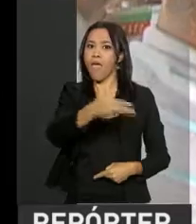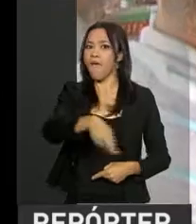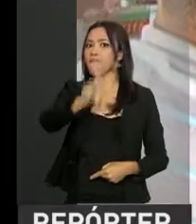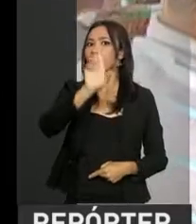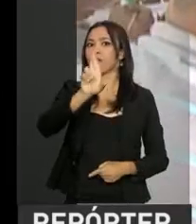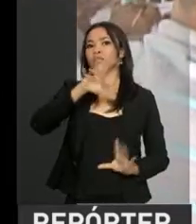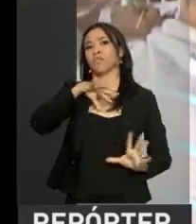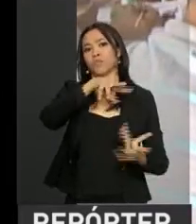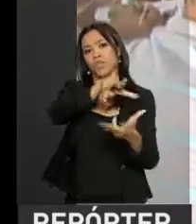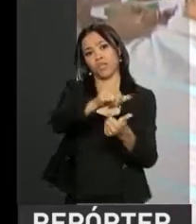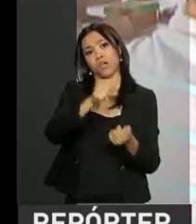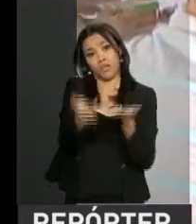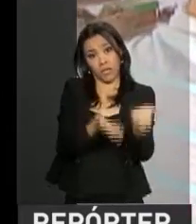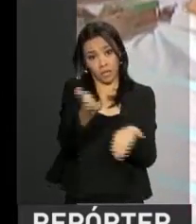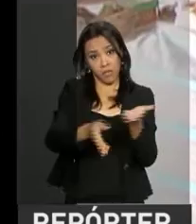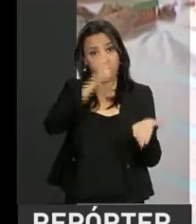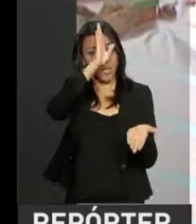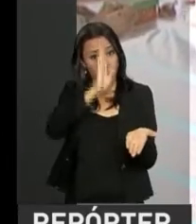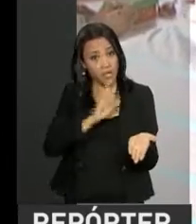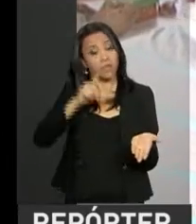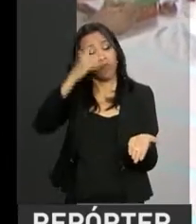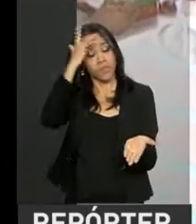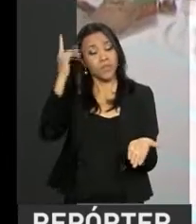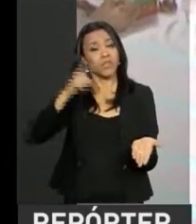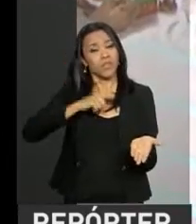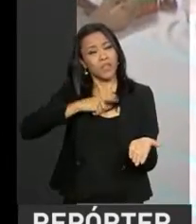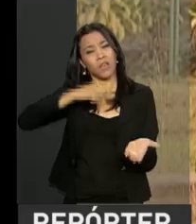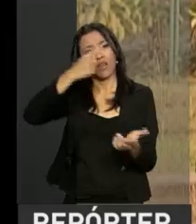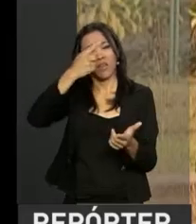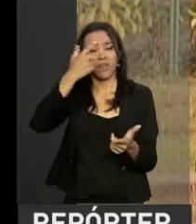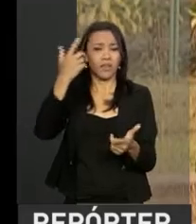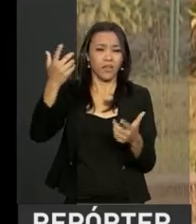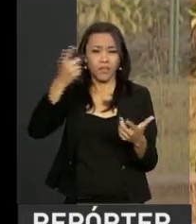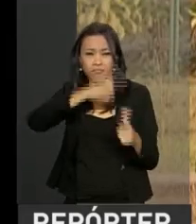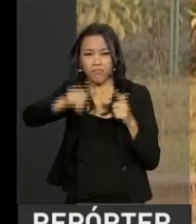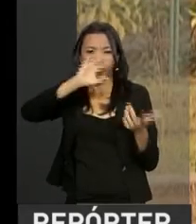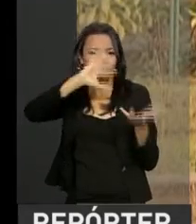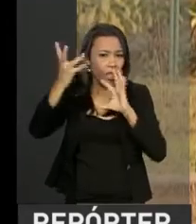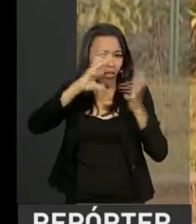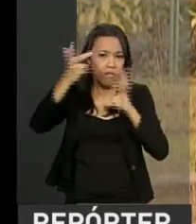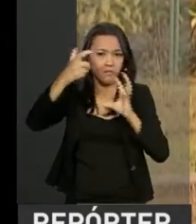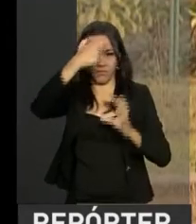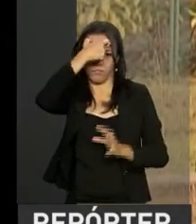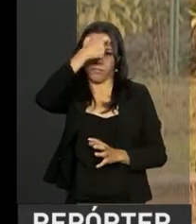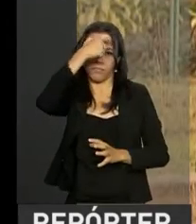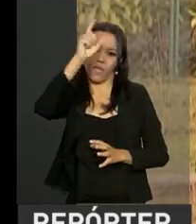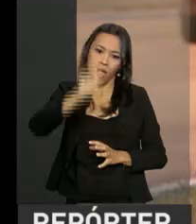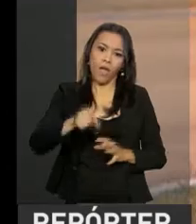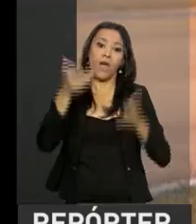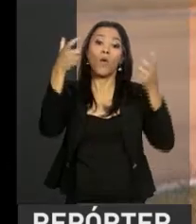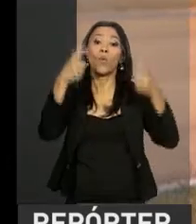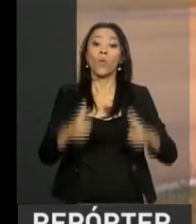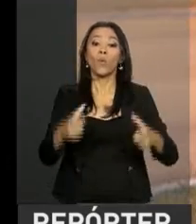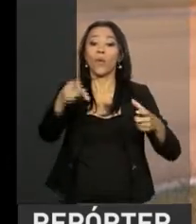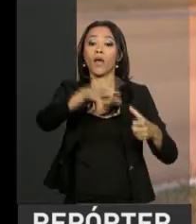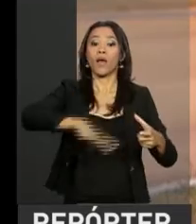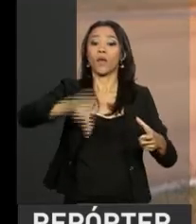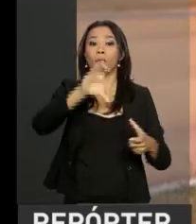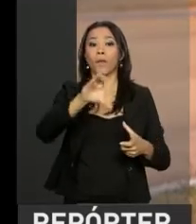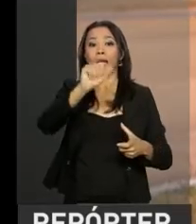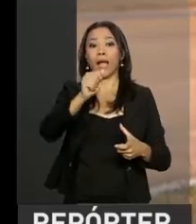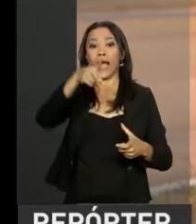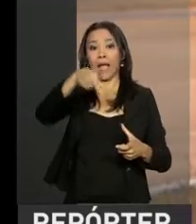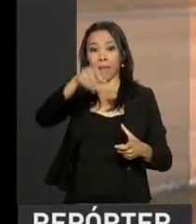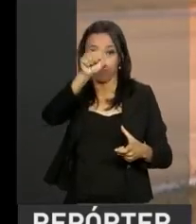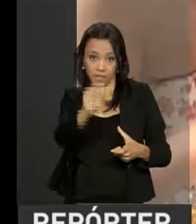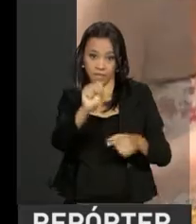no tratamento gratuito de pessoas com transtornos mentais. A maioria dos atendimentos é feita nos Centros de Atenção Psicossocial,